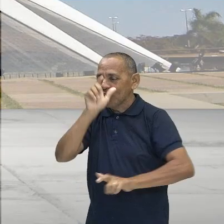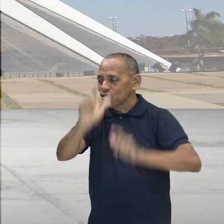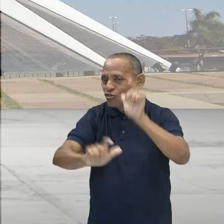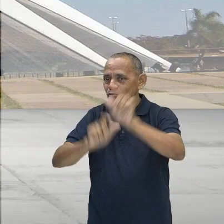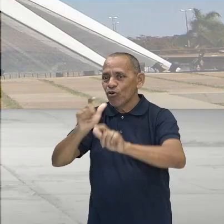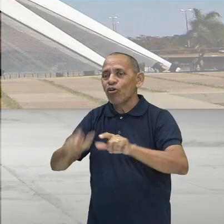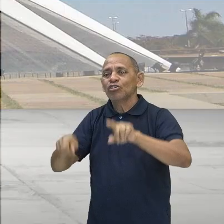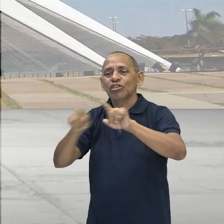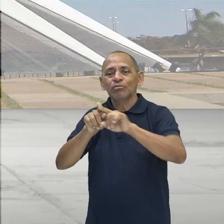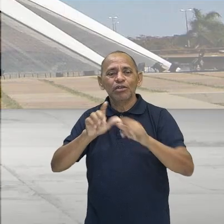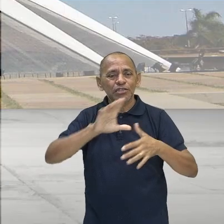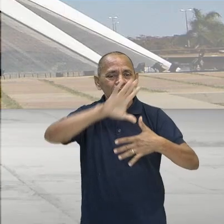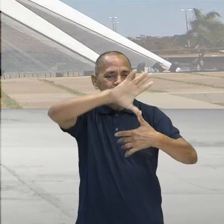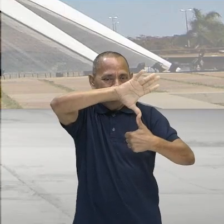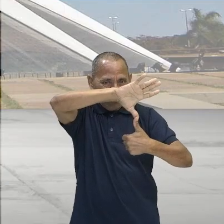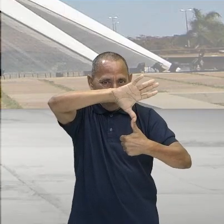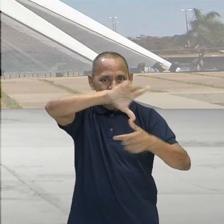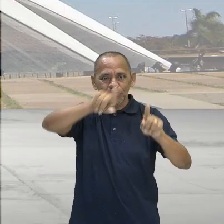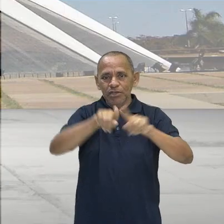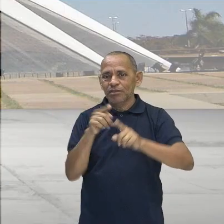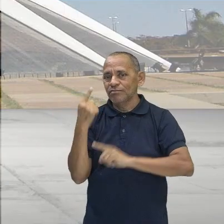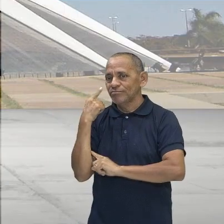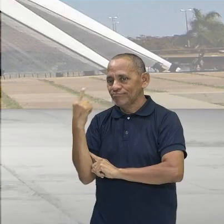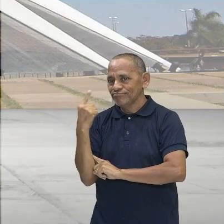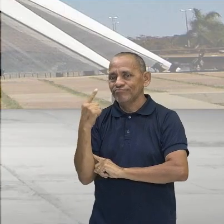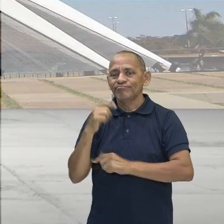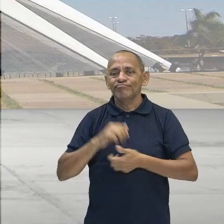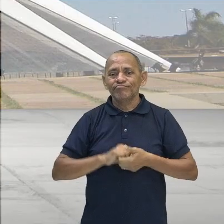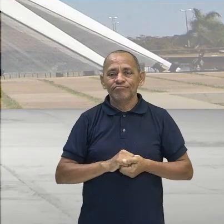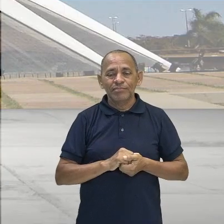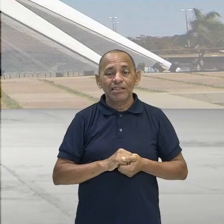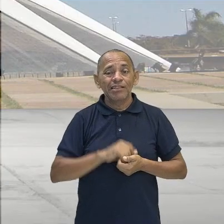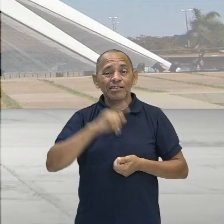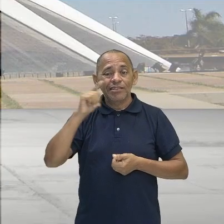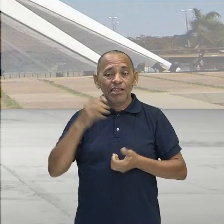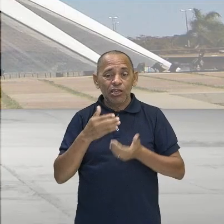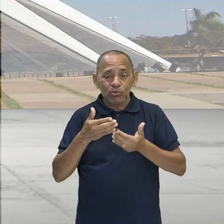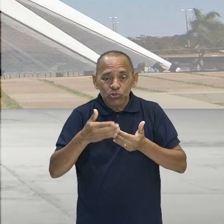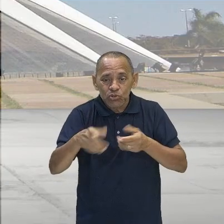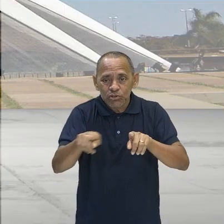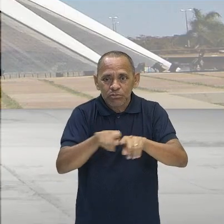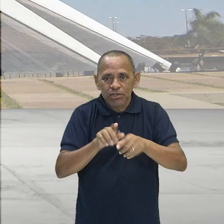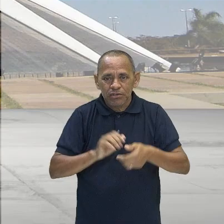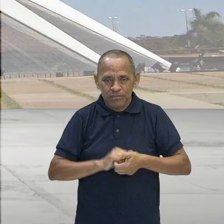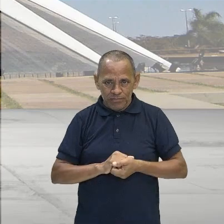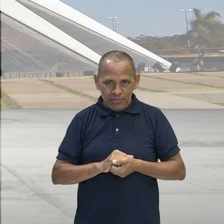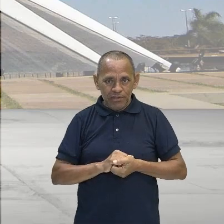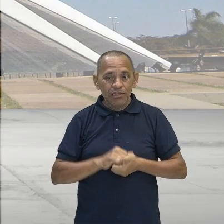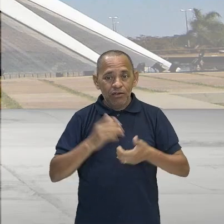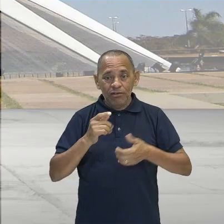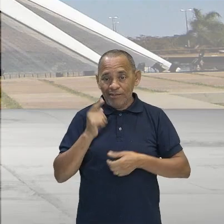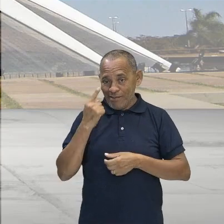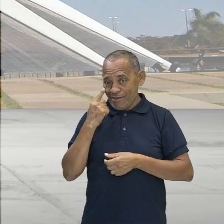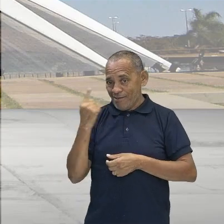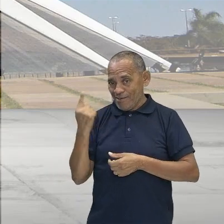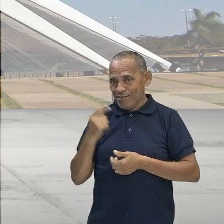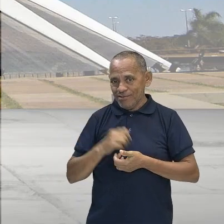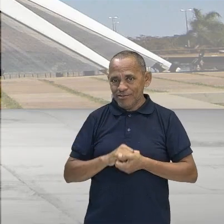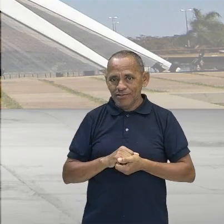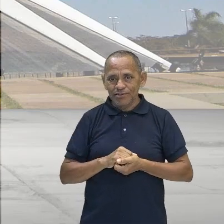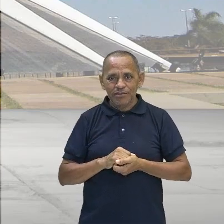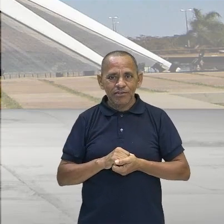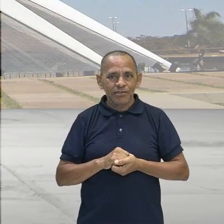América do Norte, que é chamado de Oipi. Né? Lá que nós somos a oca, lá é o Oipi. Então, ele tem esse formato. Se vocês